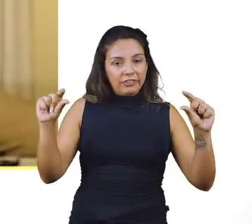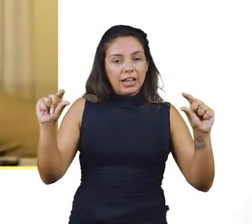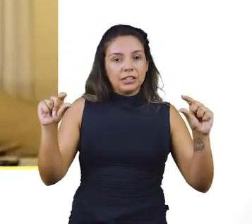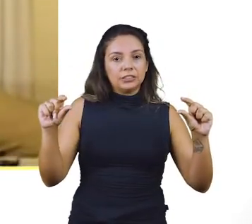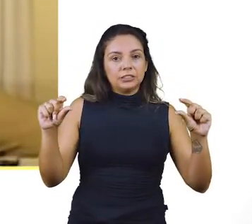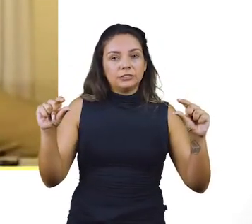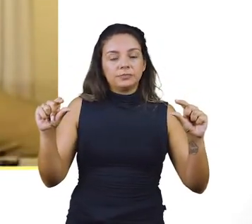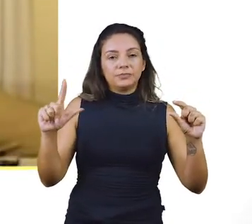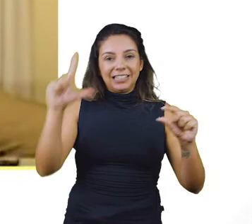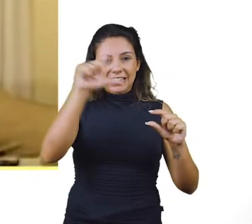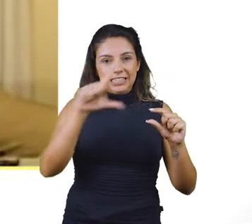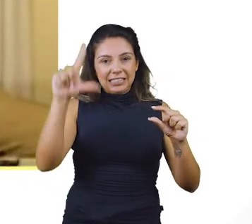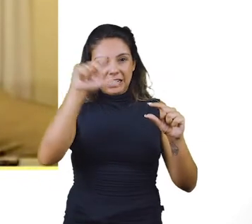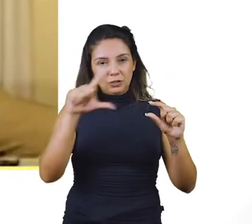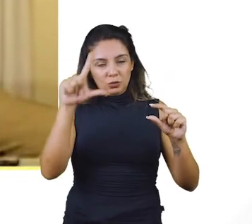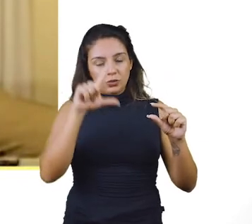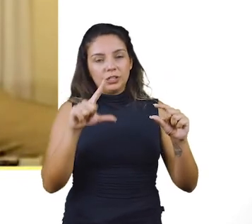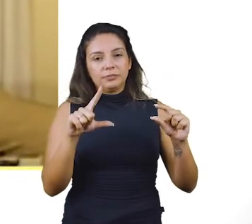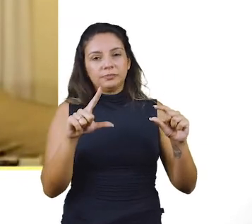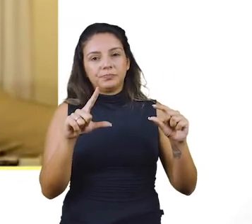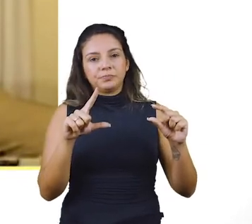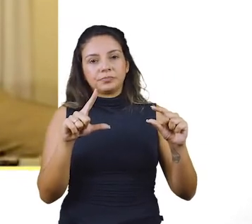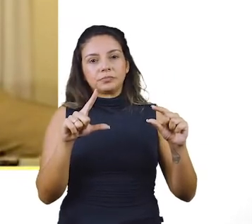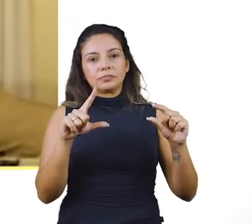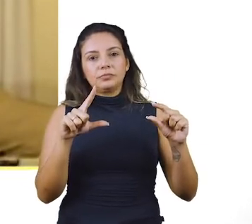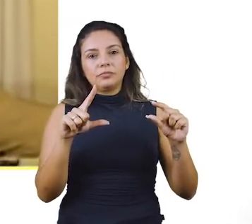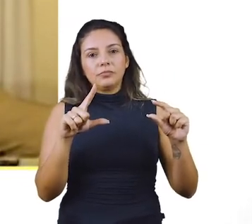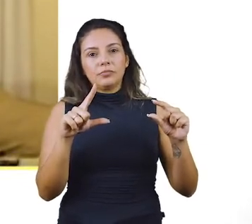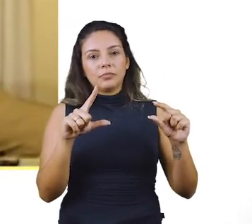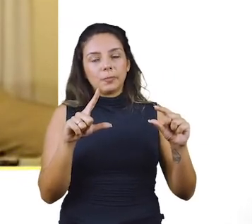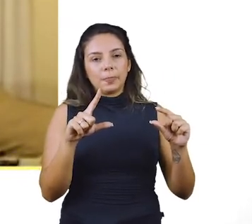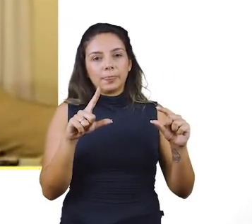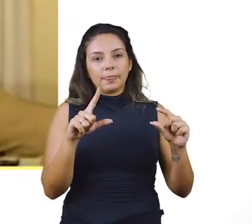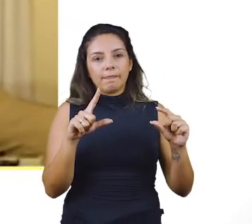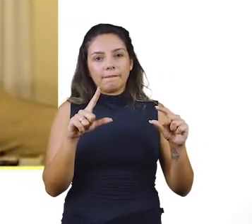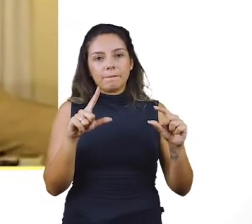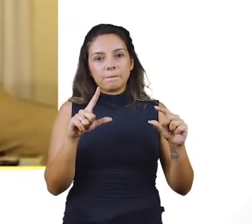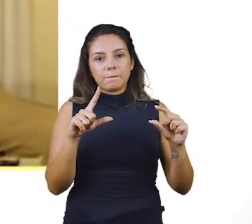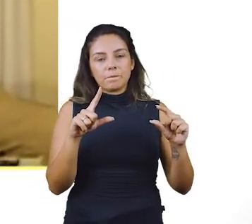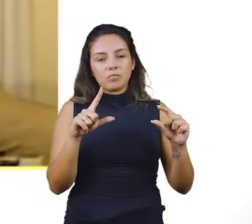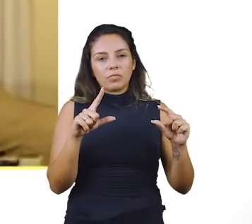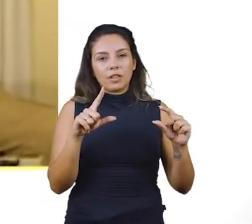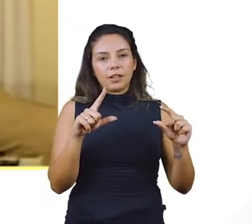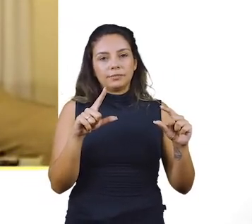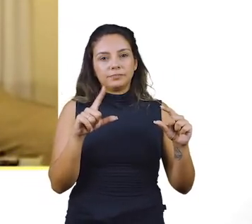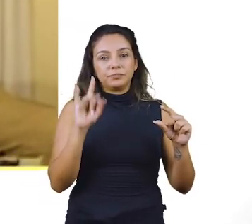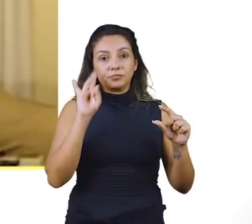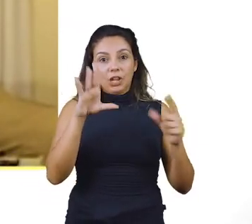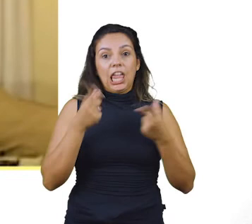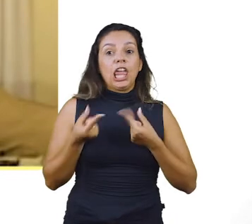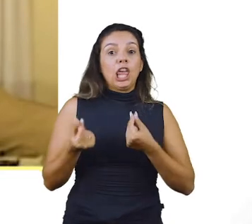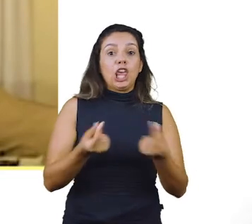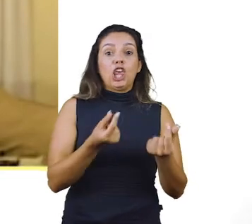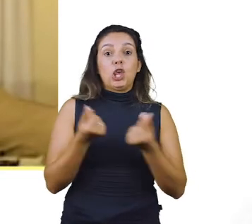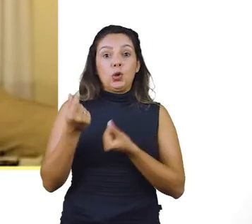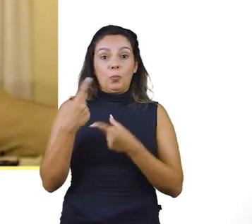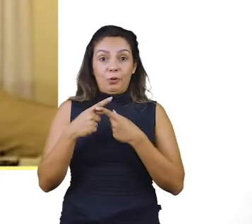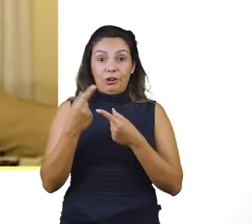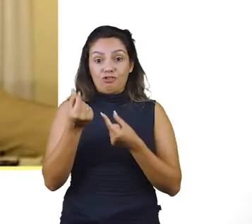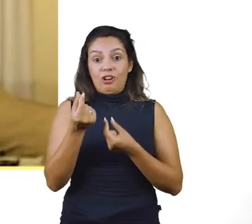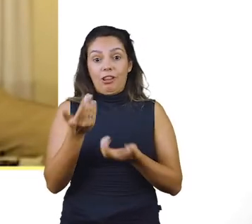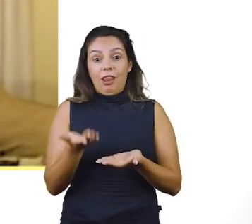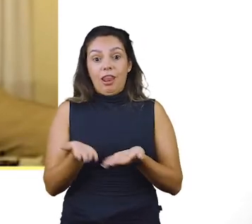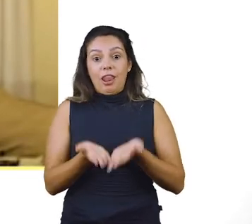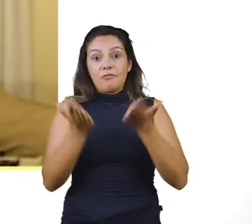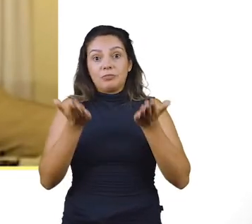aí, que a literatura seria alguma coisa que indicaria uma taxação para ricos, e isso de